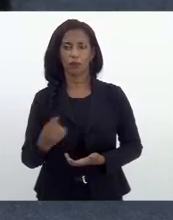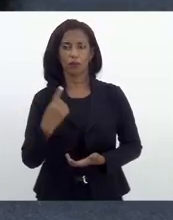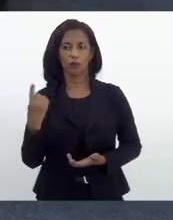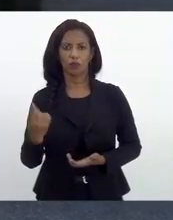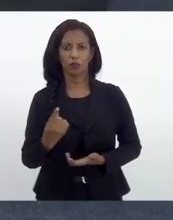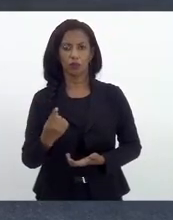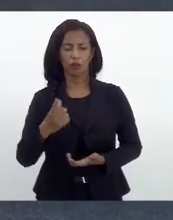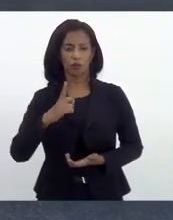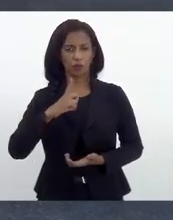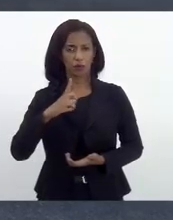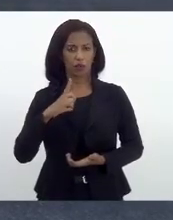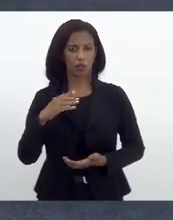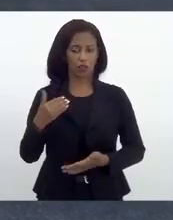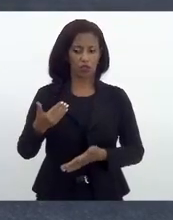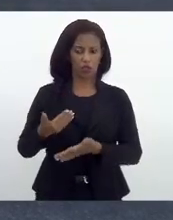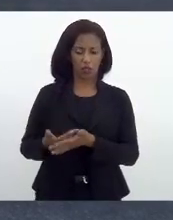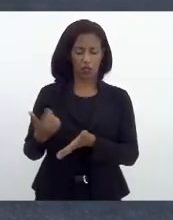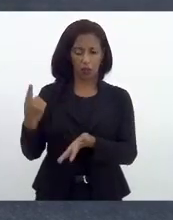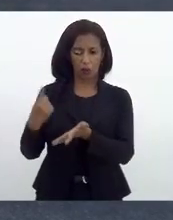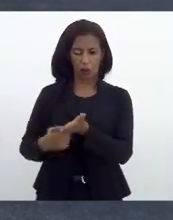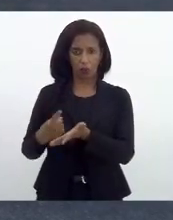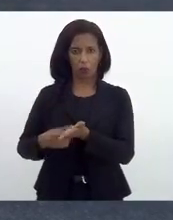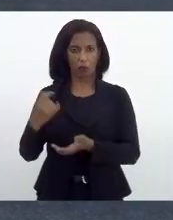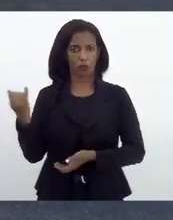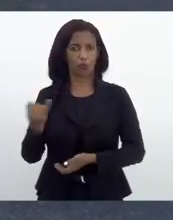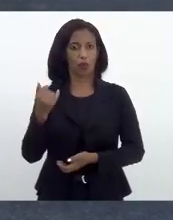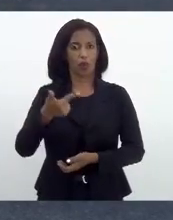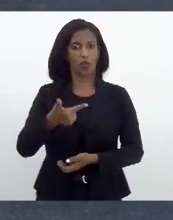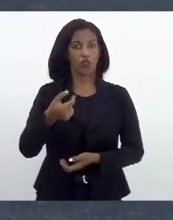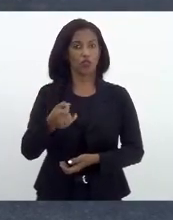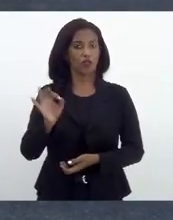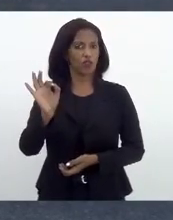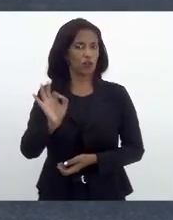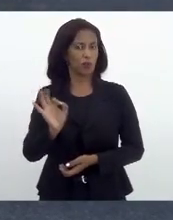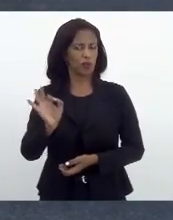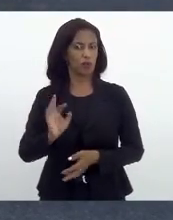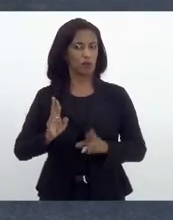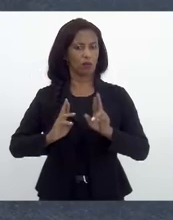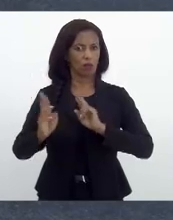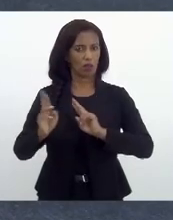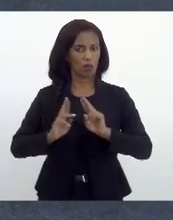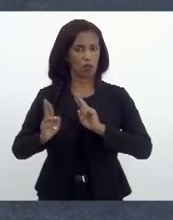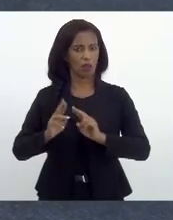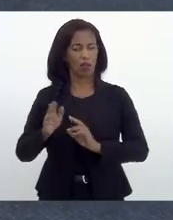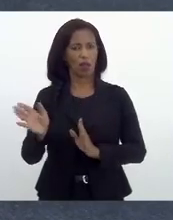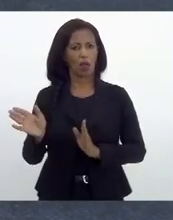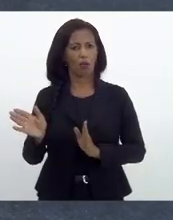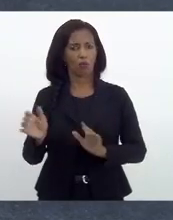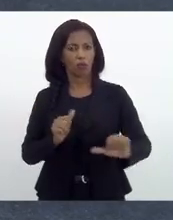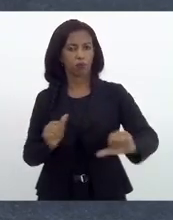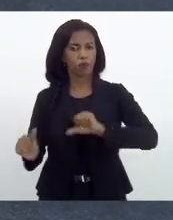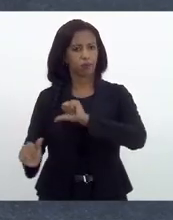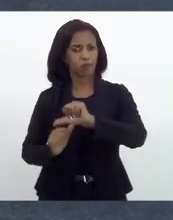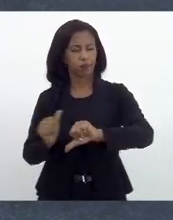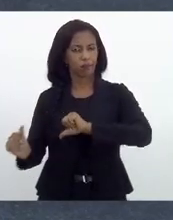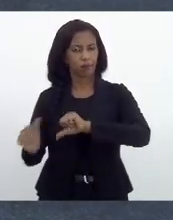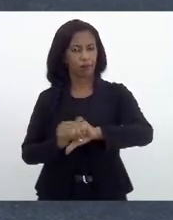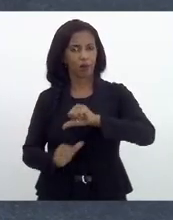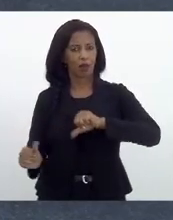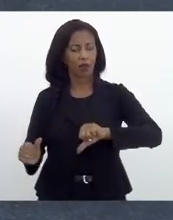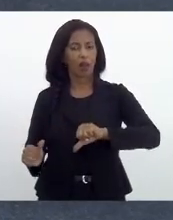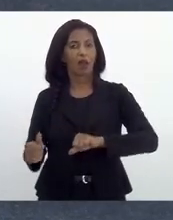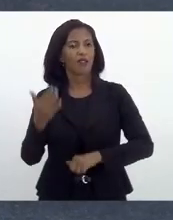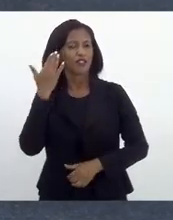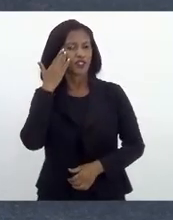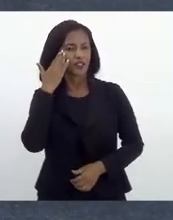chegado num acordo importante dos 20% com relação ao pedágio a gente entende que as mulheres